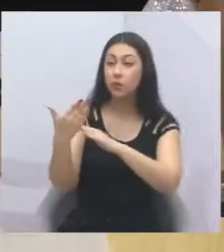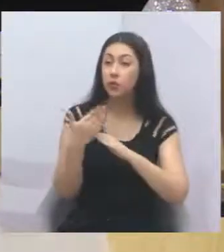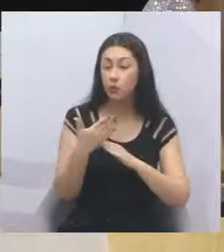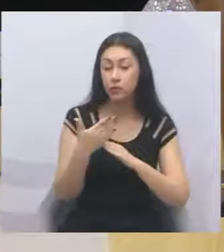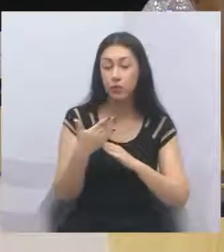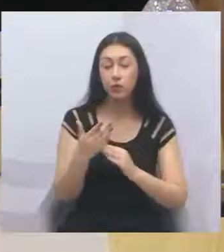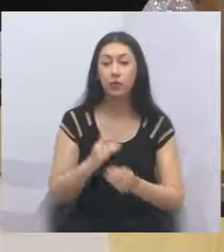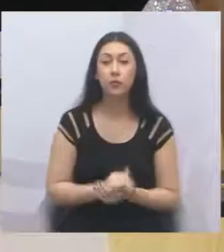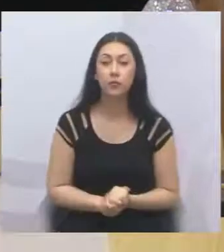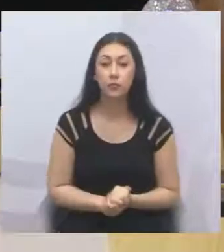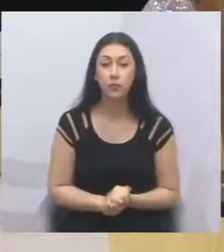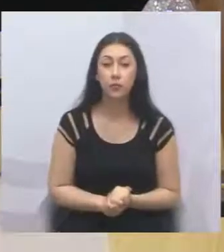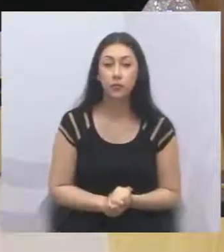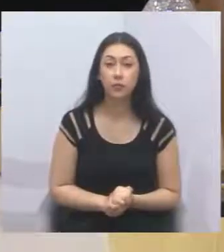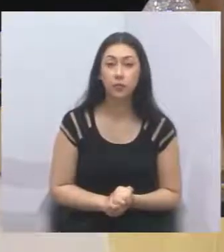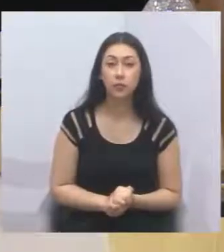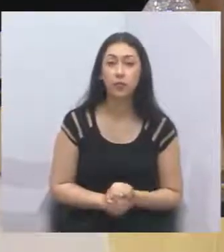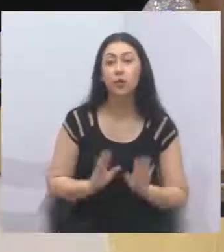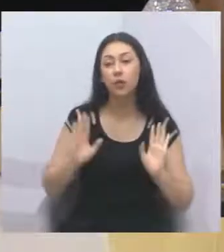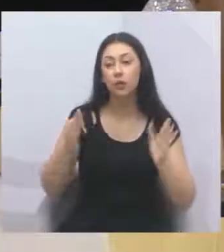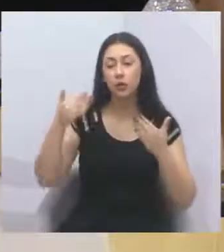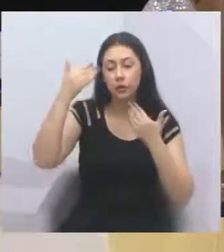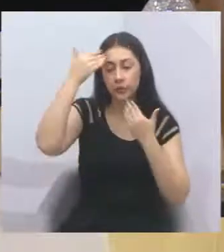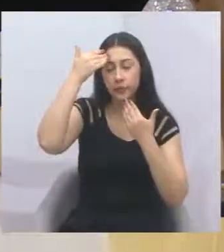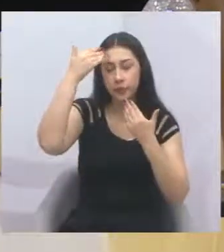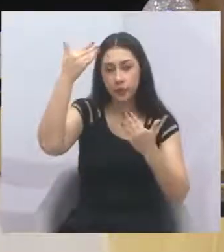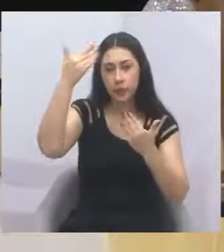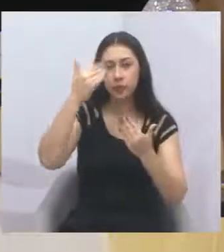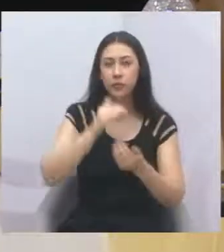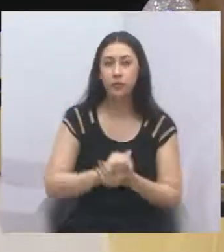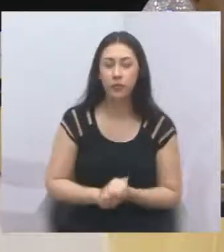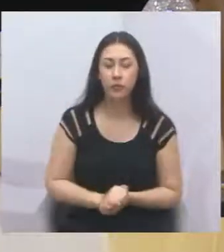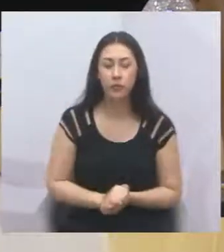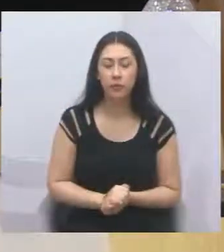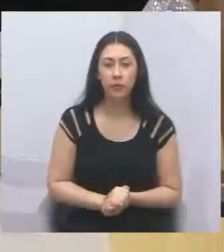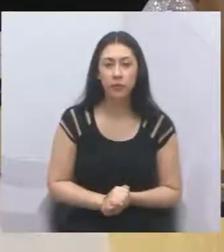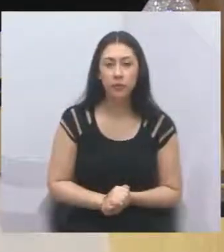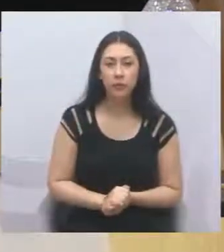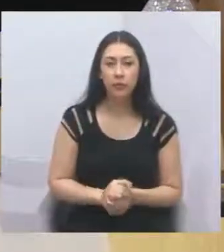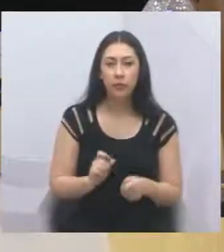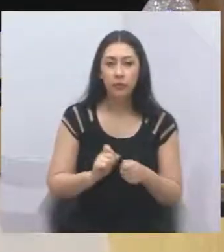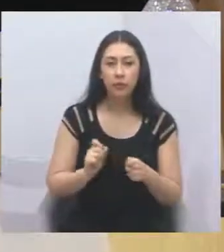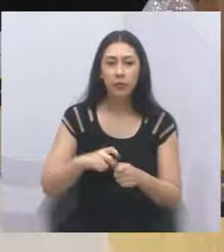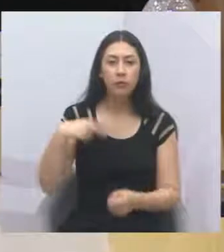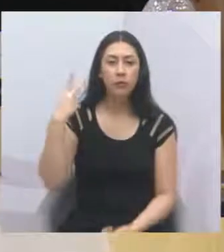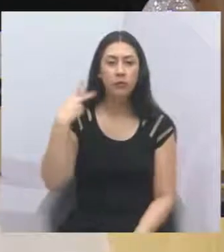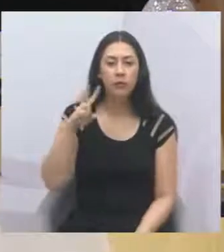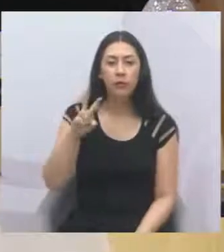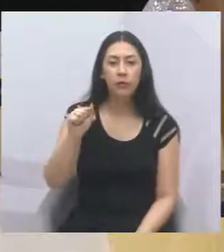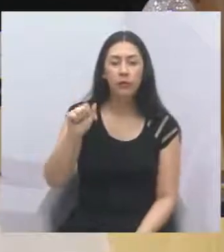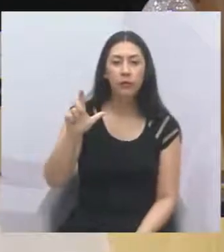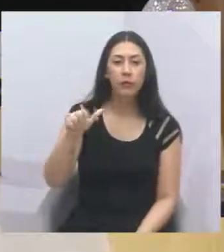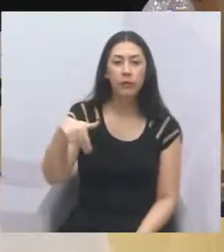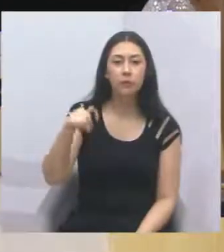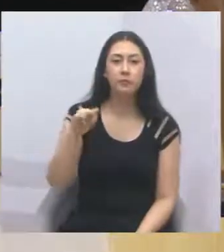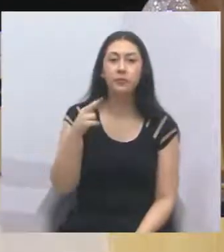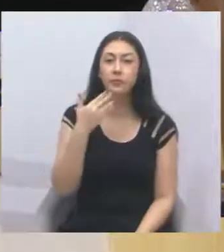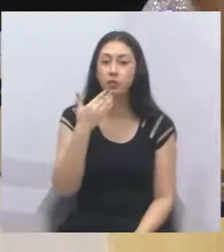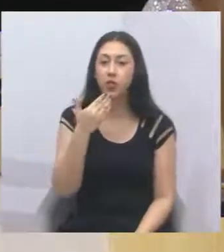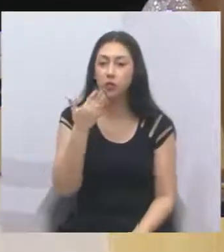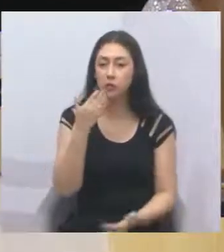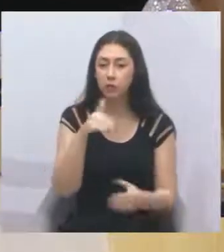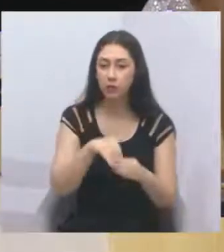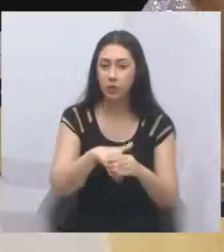Companhia Ambiental do Estado, antecipando agradecimento pela atenção dispensada. A autoria, vereador Valmir Meia-Lua, foi pedido